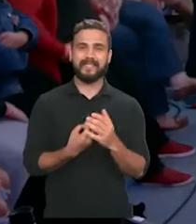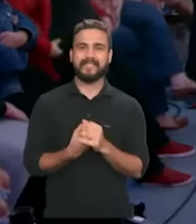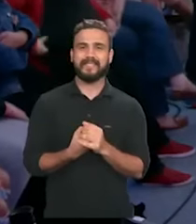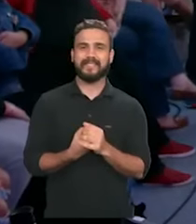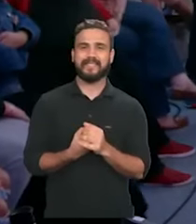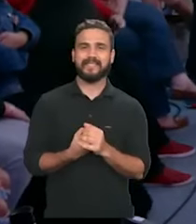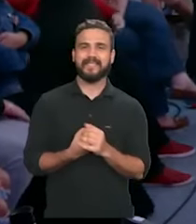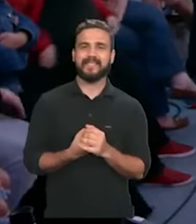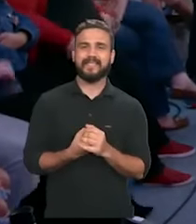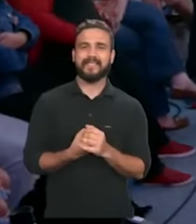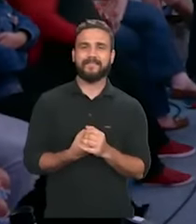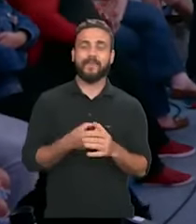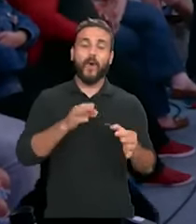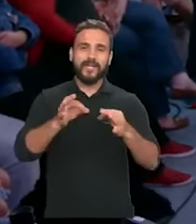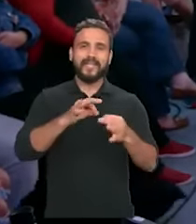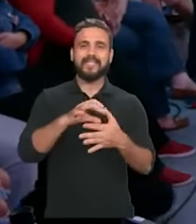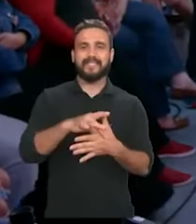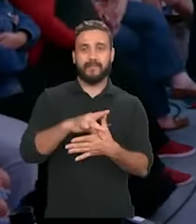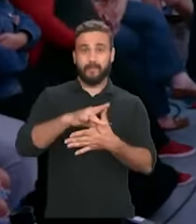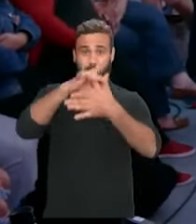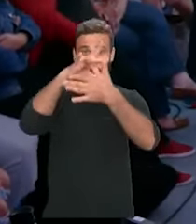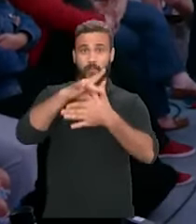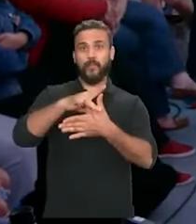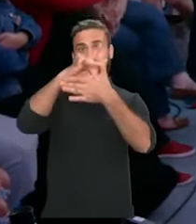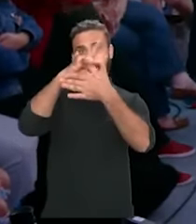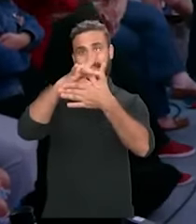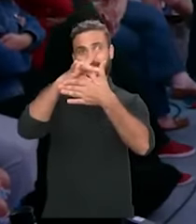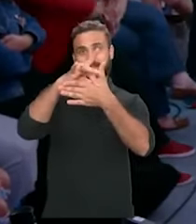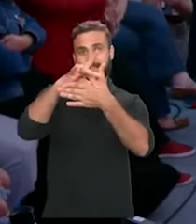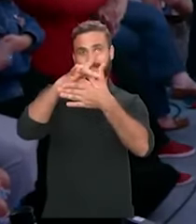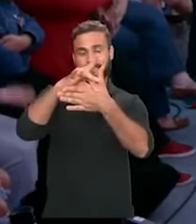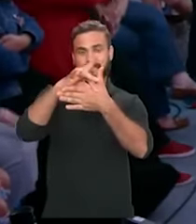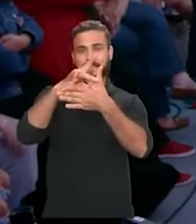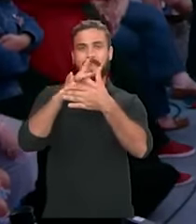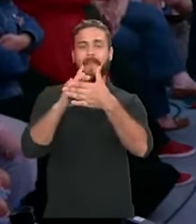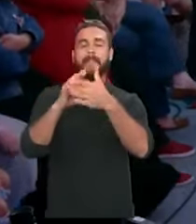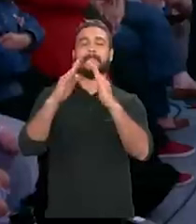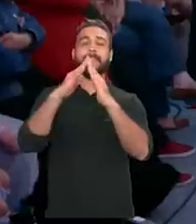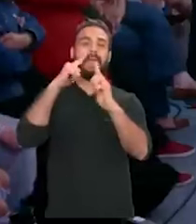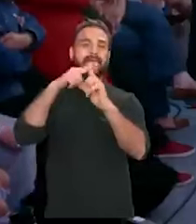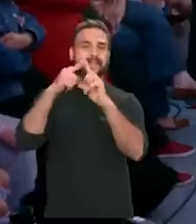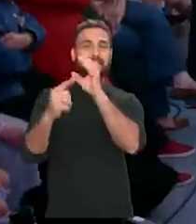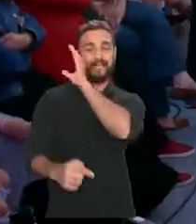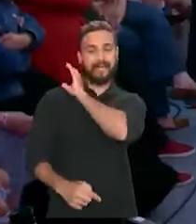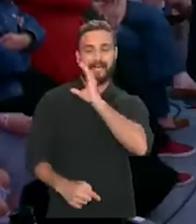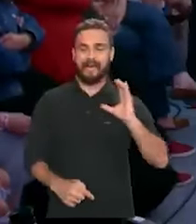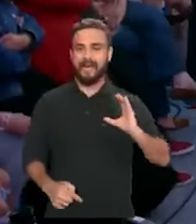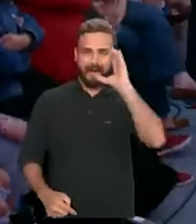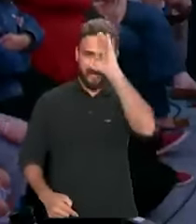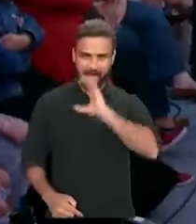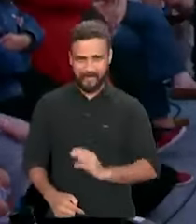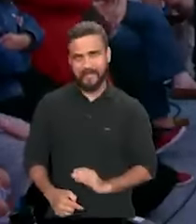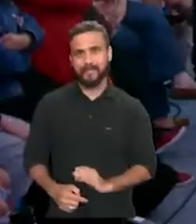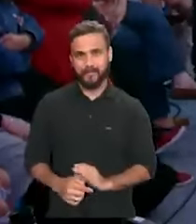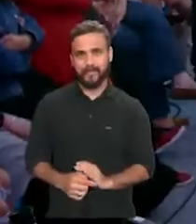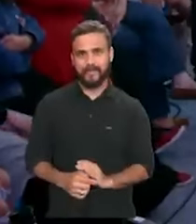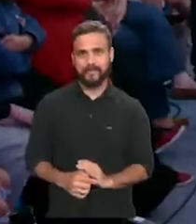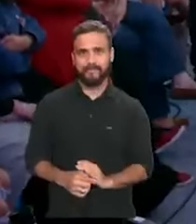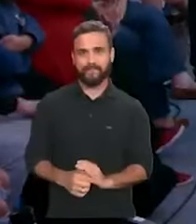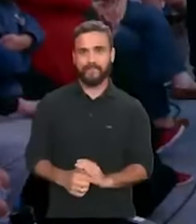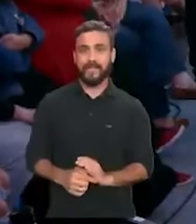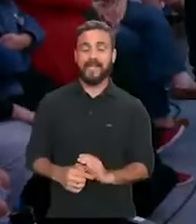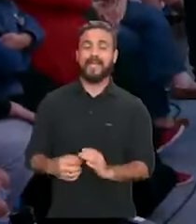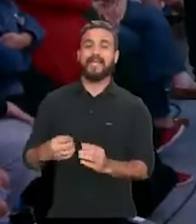O arcebispo da cidade, Deus inclinou o coração dele e ele nos abençoou com uma sala